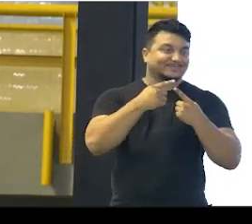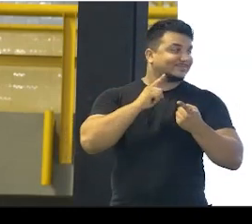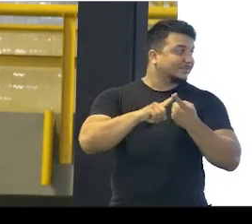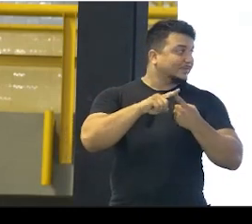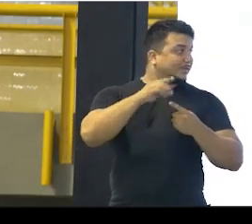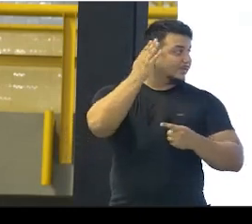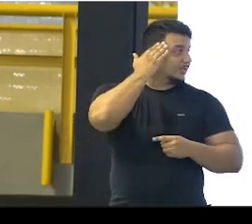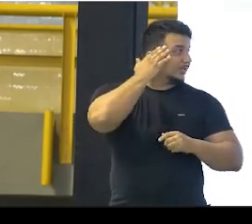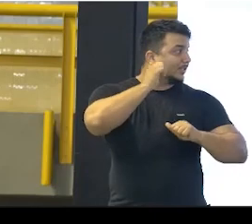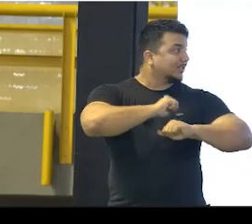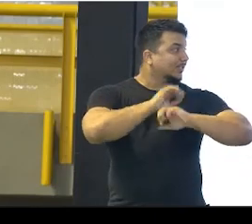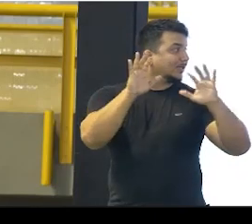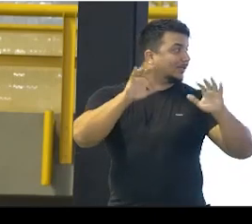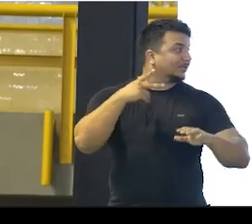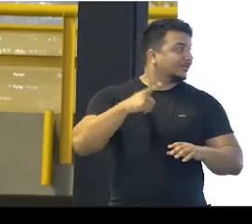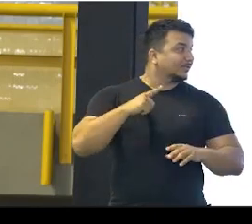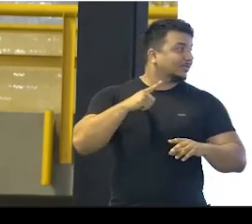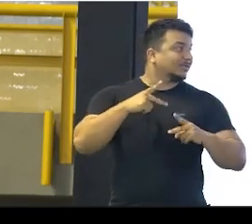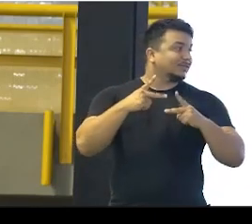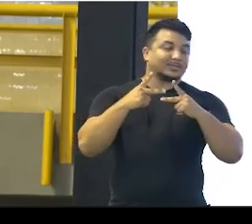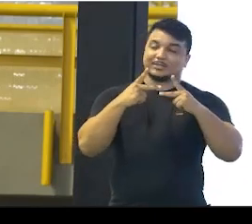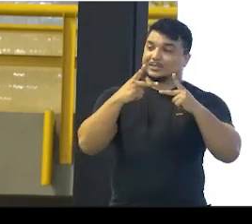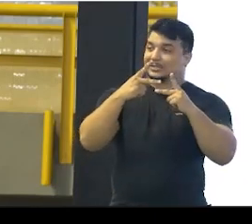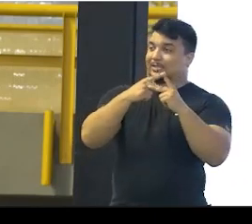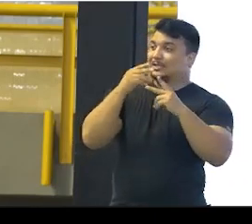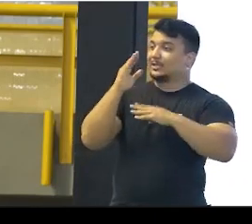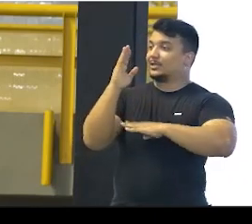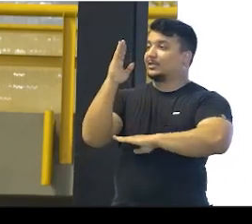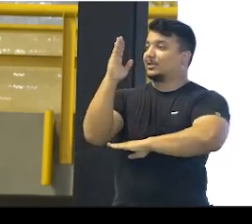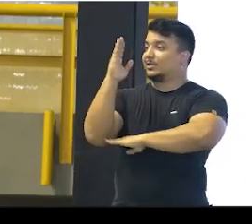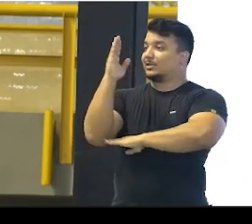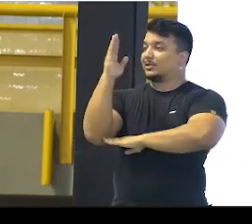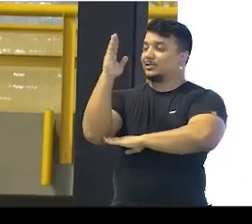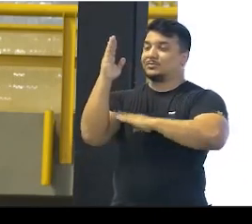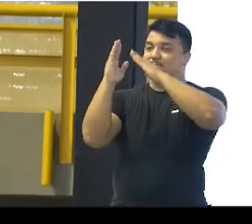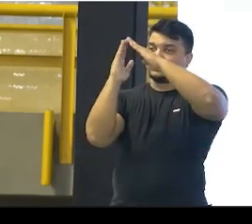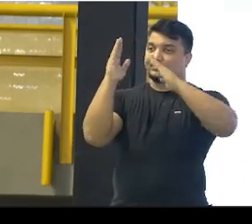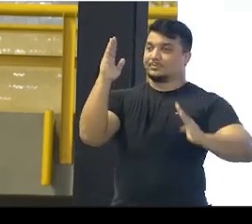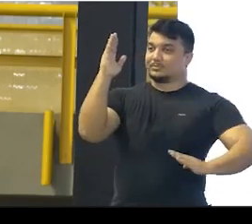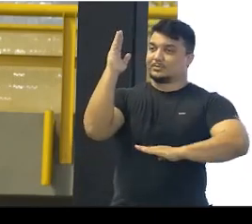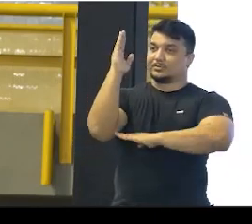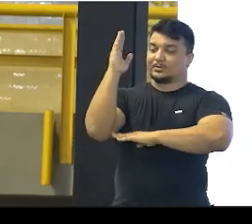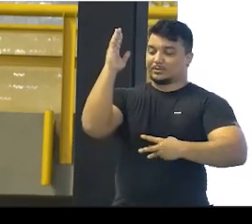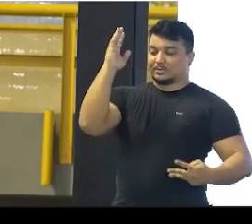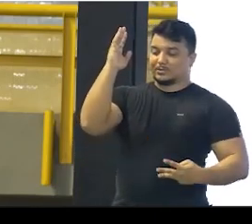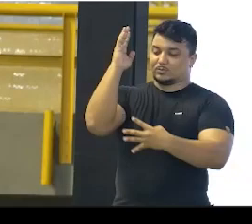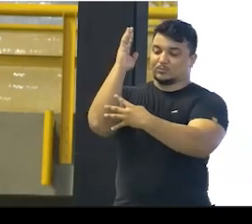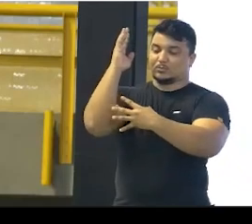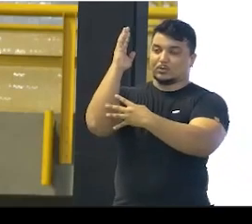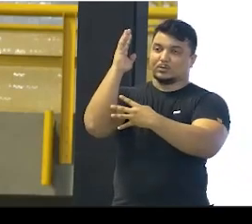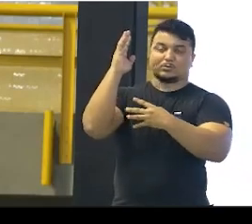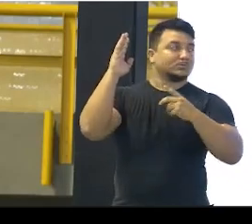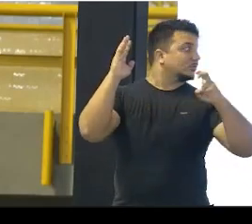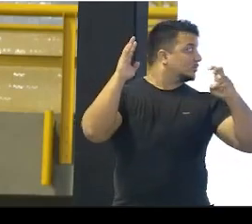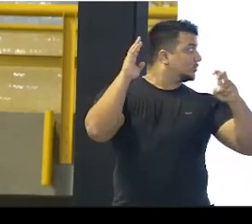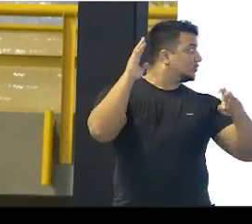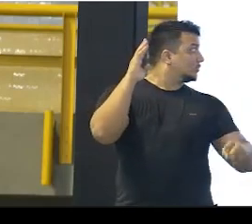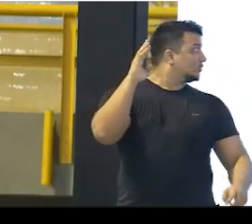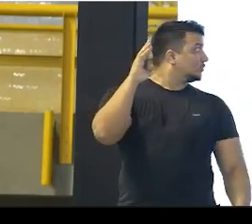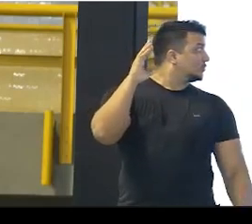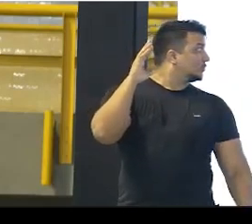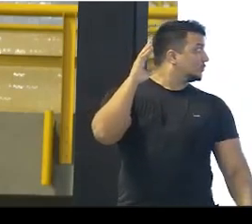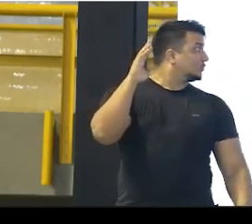não montamos equação e sem usar Pitágoras. Você, tá fácil, sim ou não? Sim, porque a